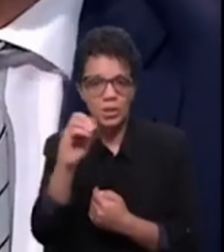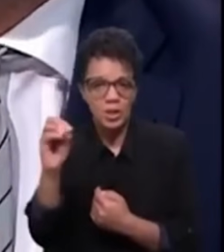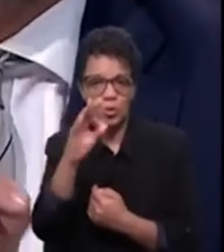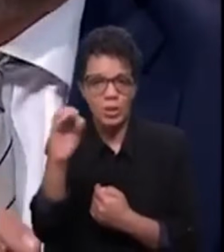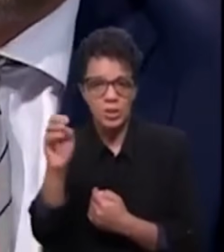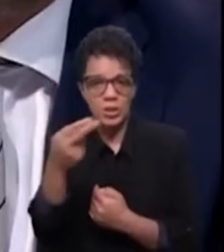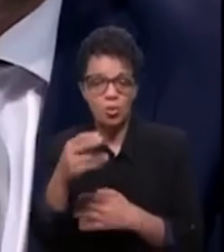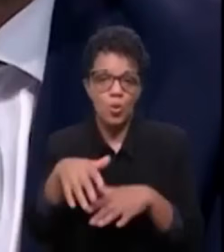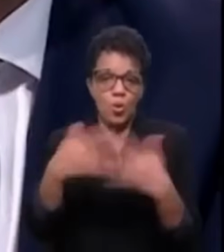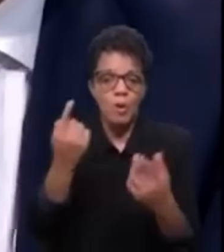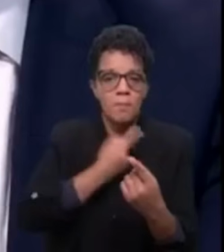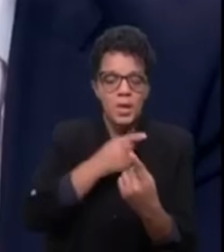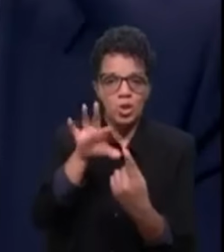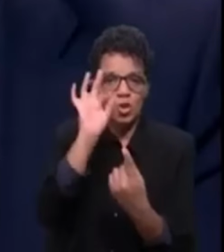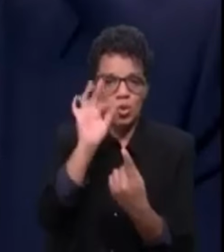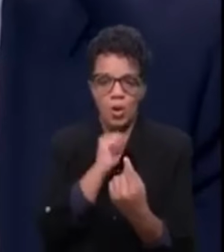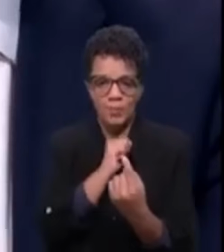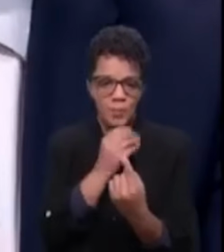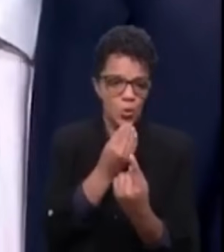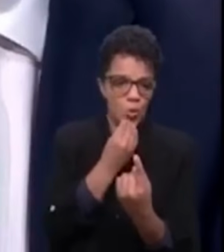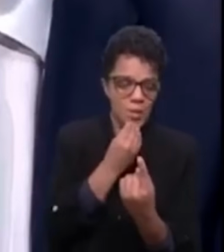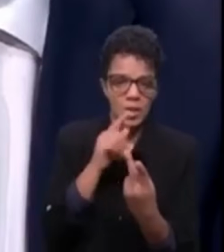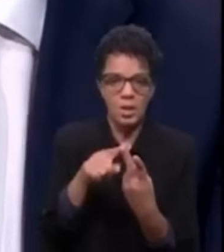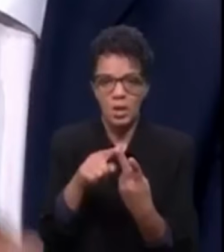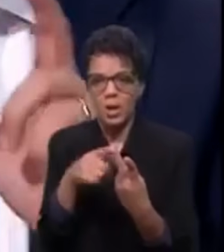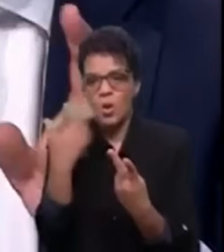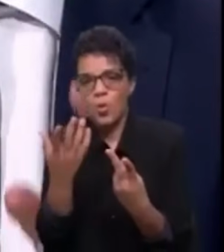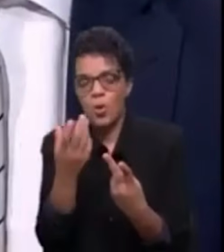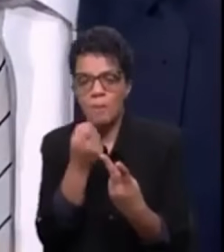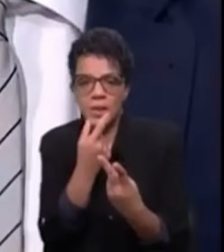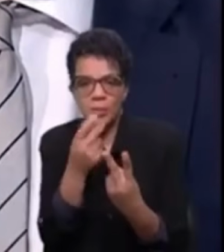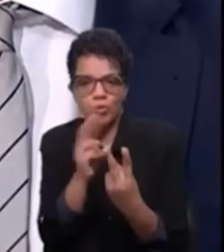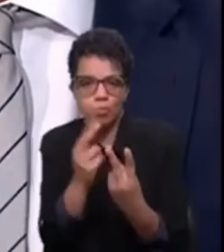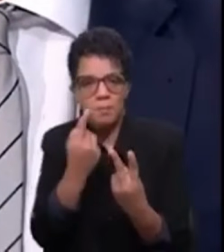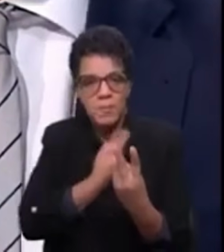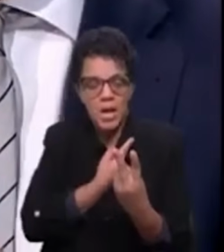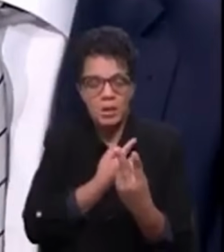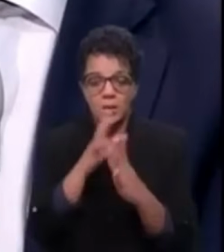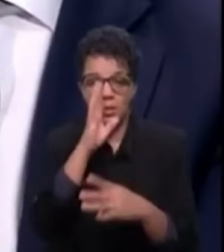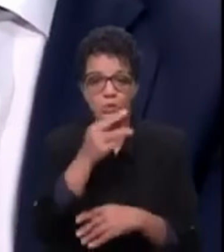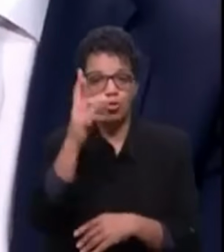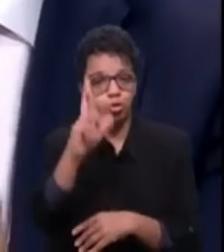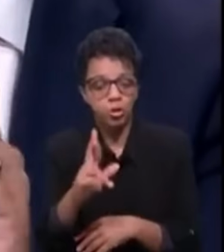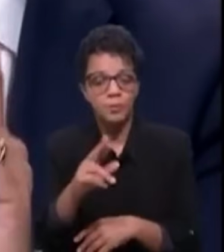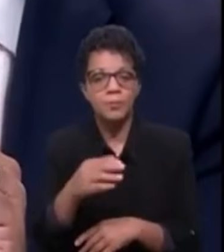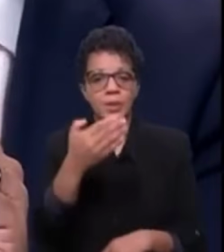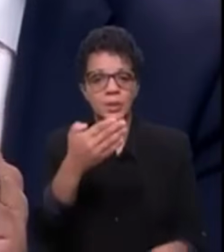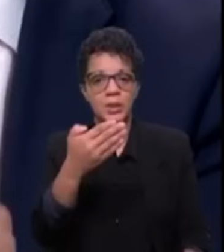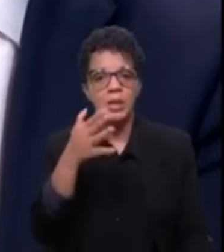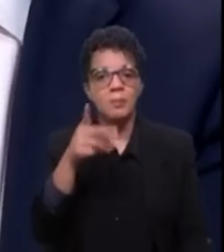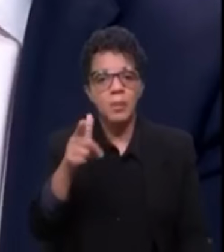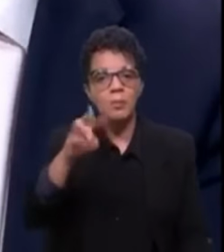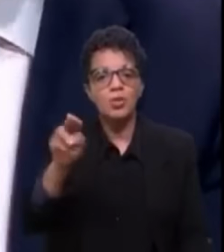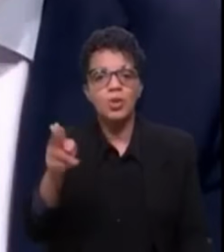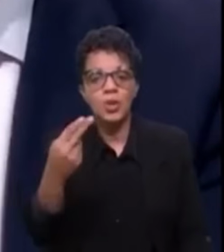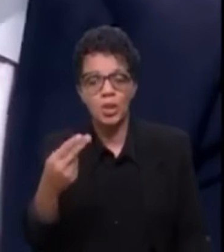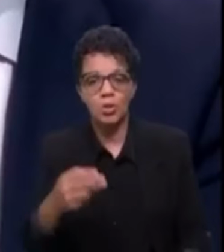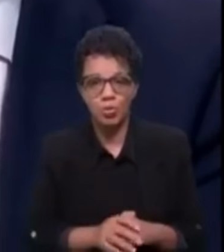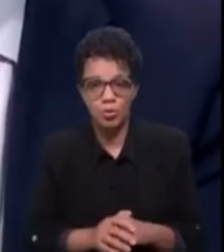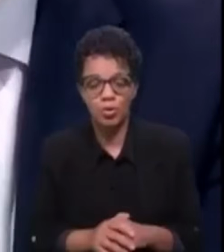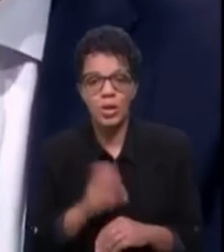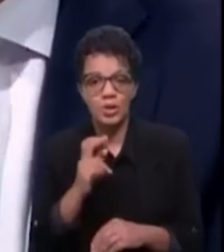ten que escolher entre pô medicamentos na mesa e comprar alimentos Eu não me sinto bem com isso e portanto se tivermos a falar de um valor de 7000 milhões de por ISO que não Dev